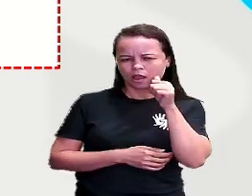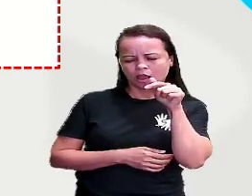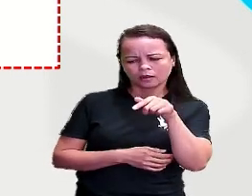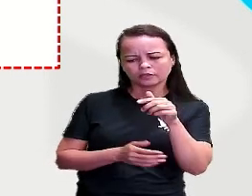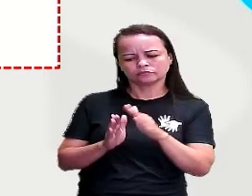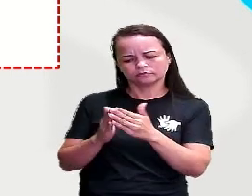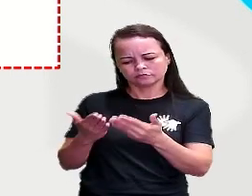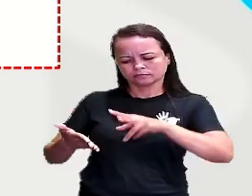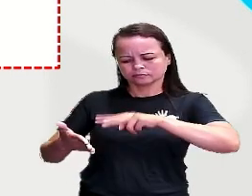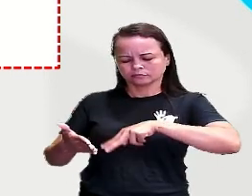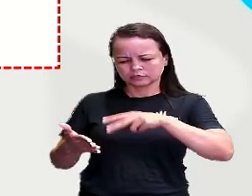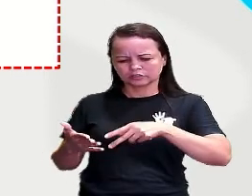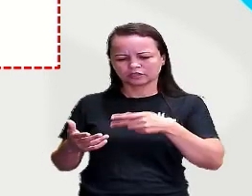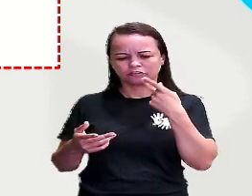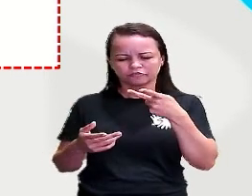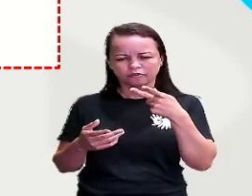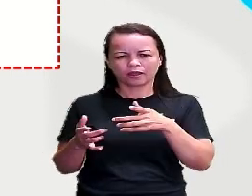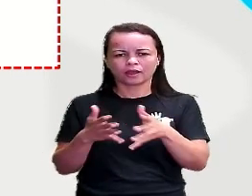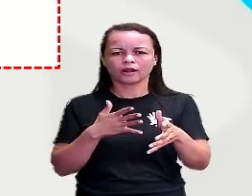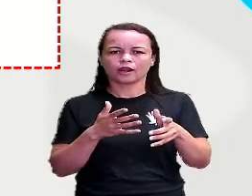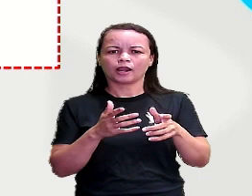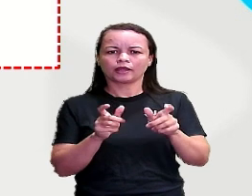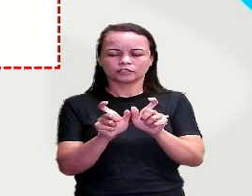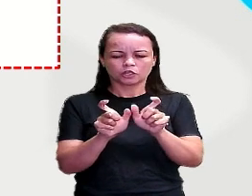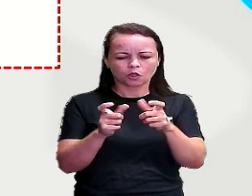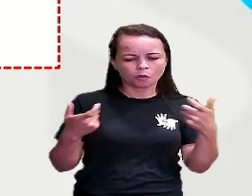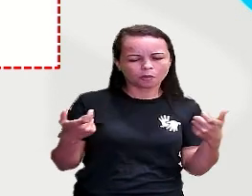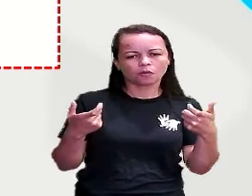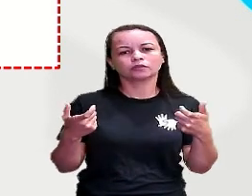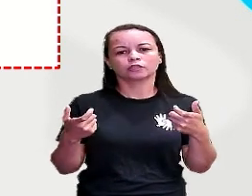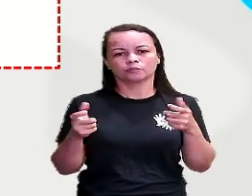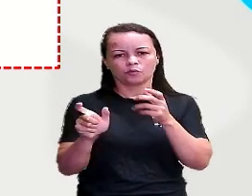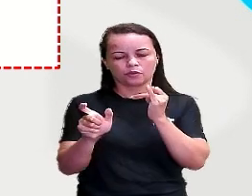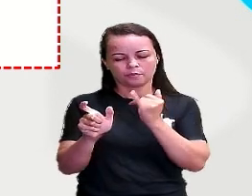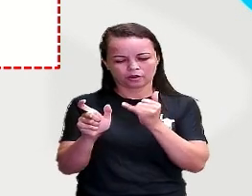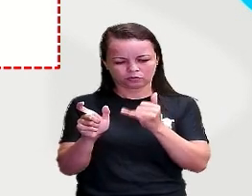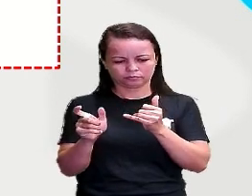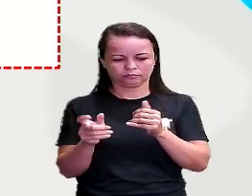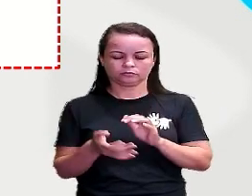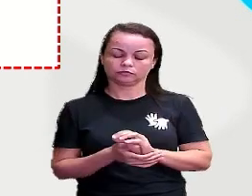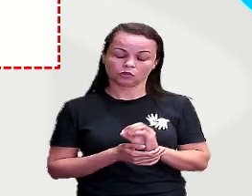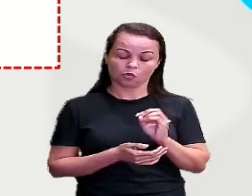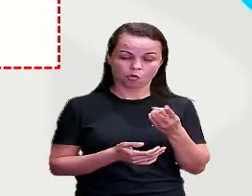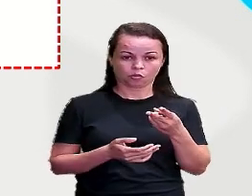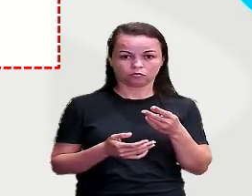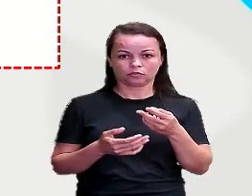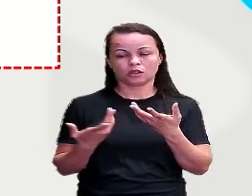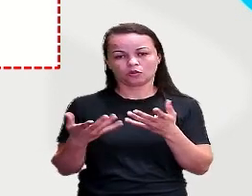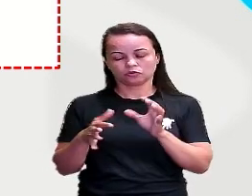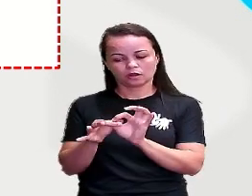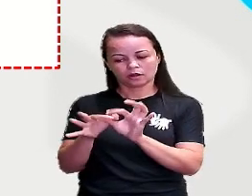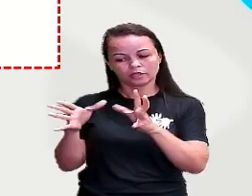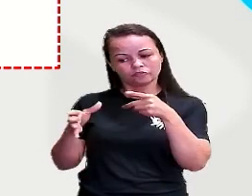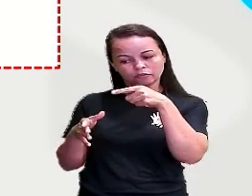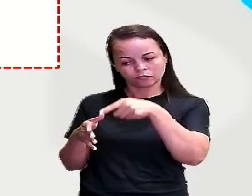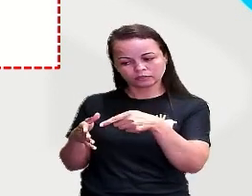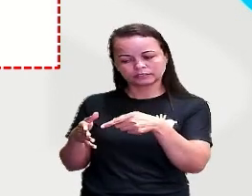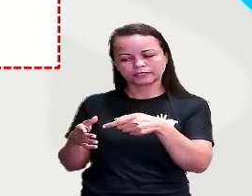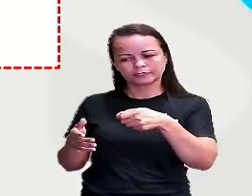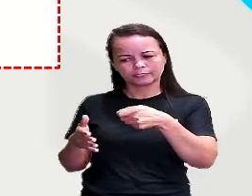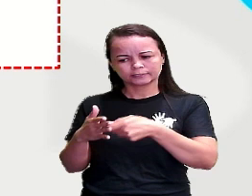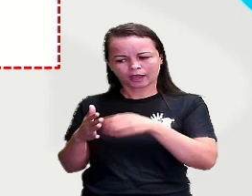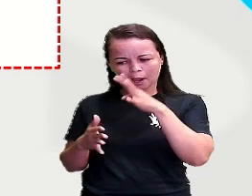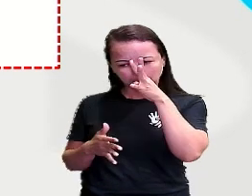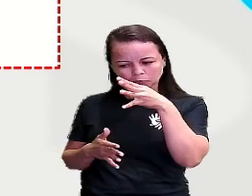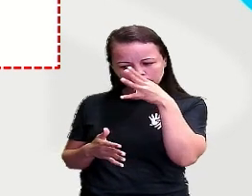sobre homônimos e parônimos. Ou aqui, ó, eu te livro da acusação de estar planejando algo. Então, aí, a mesma